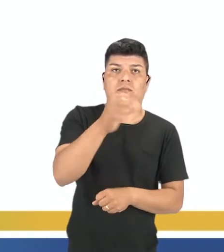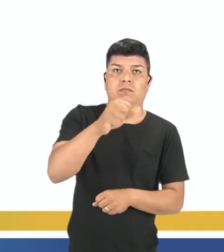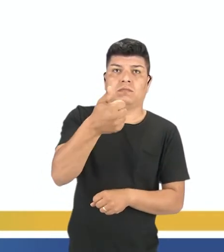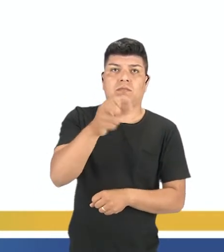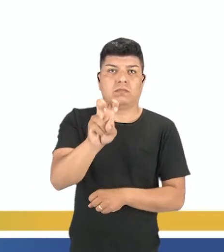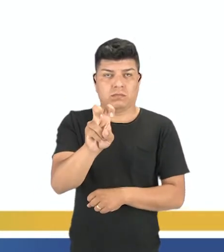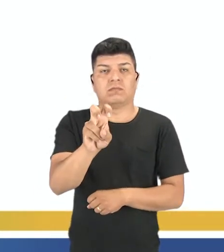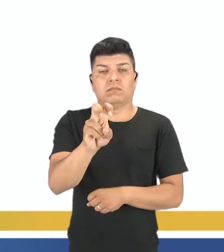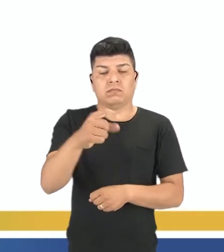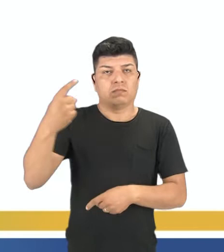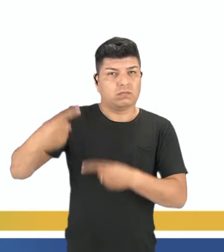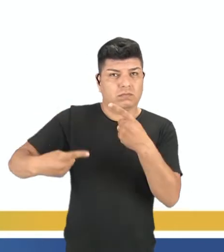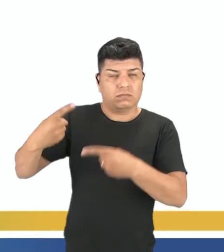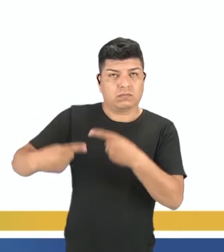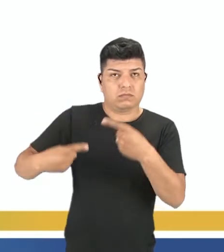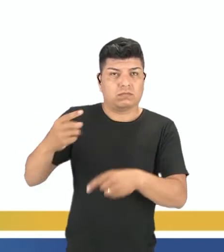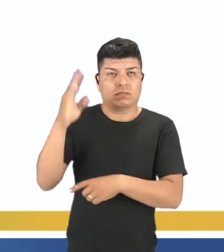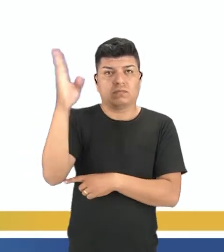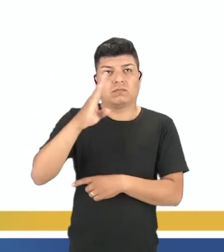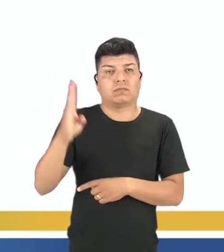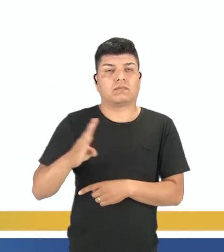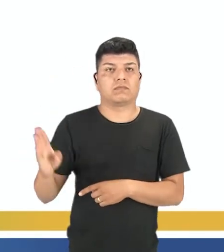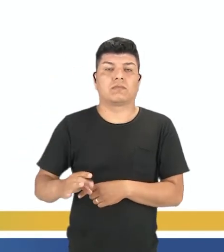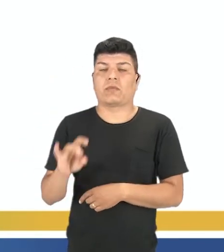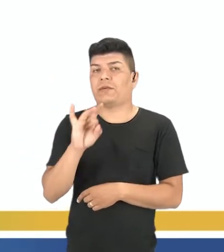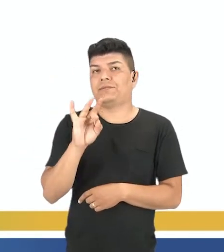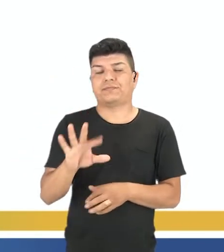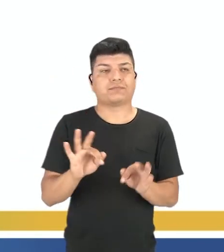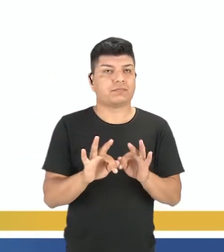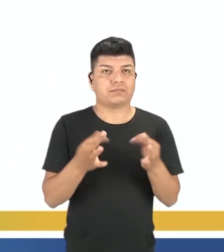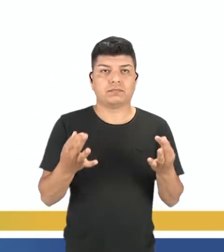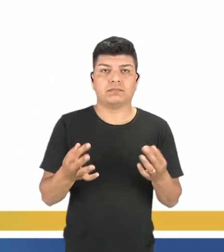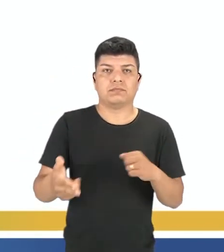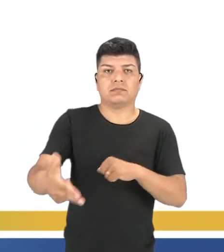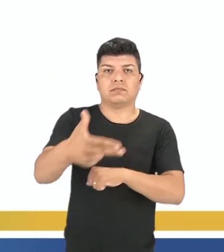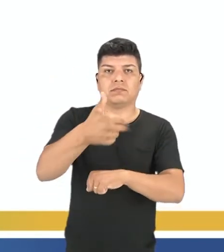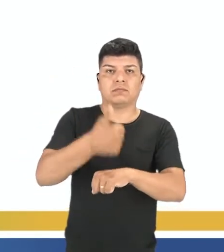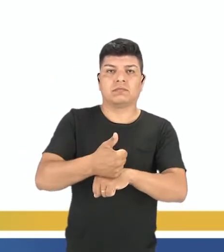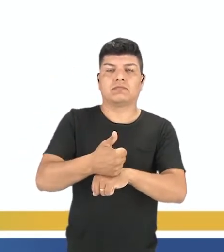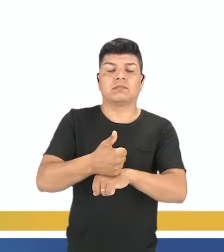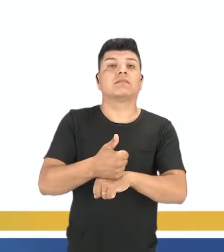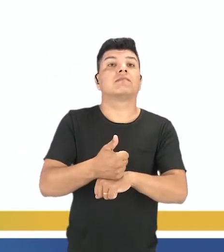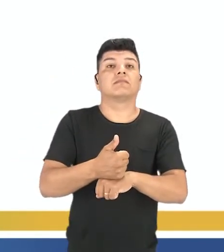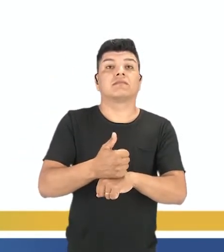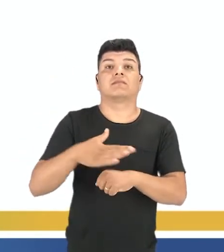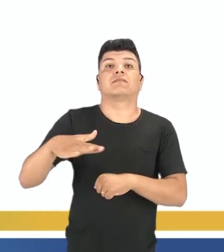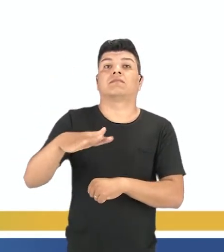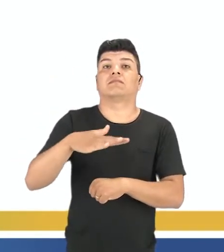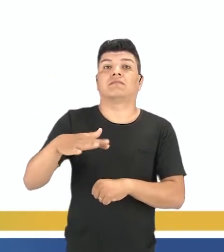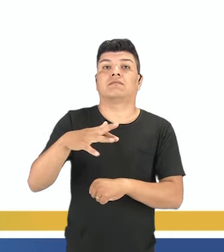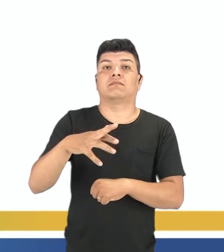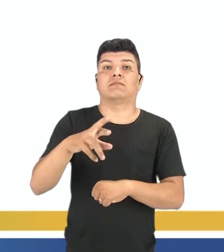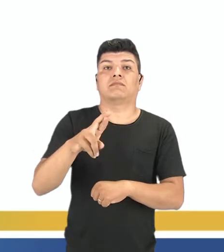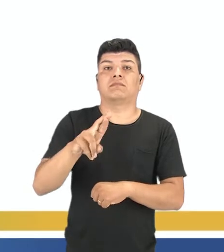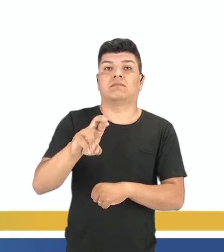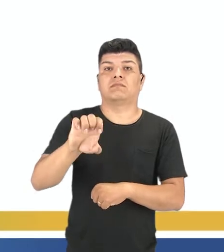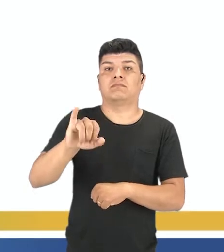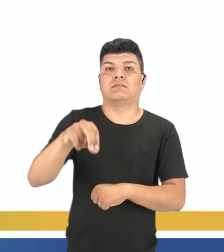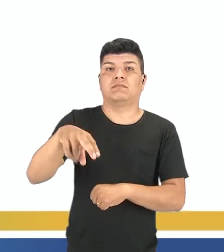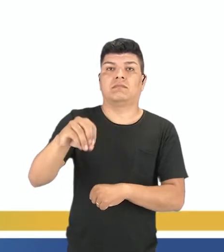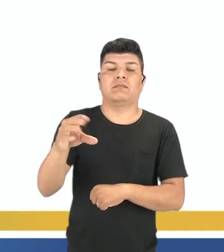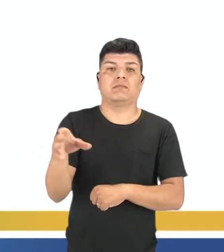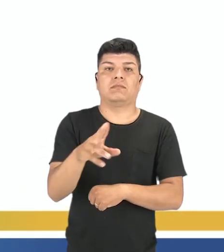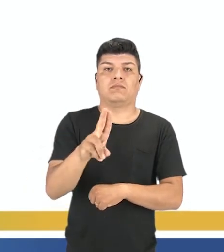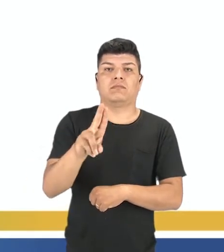nessas questões políticas, né? O Brasil agora não vai ser simplesmente uma colônia, ele está num padrão de Reino Unido, ele também